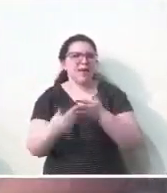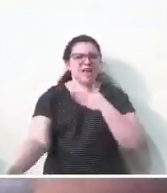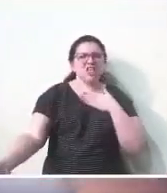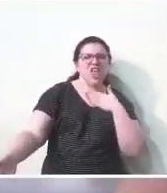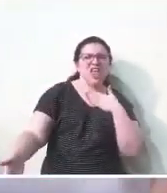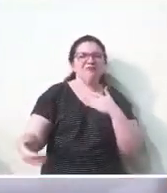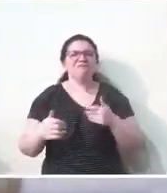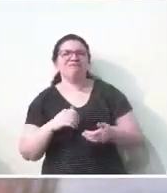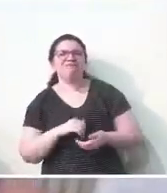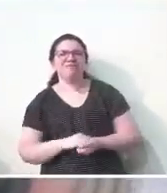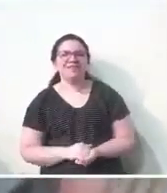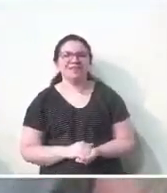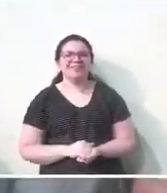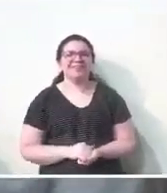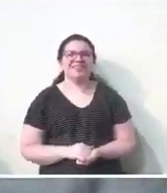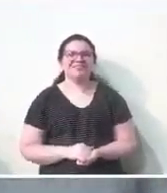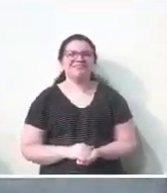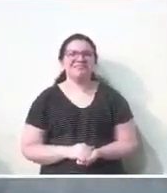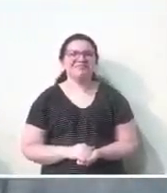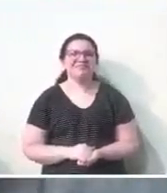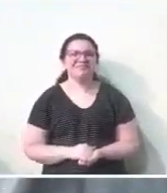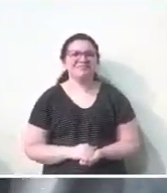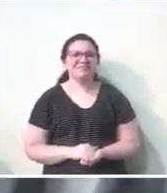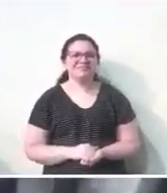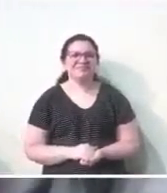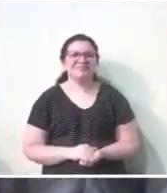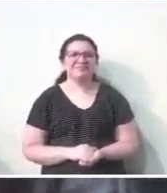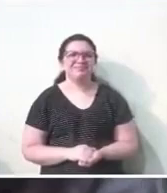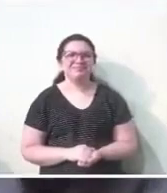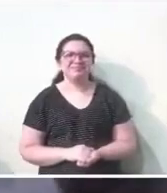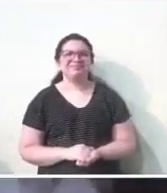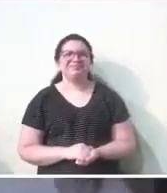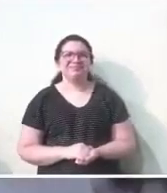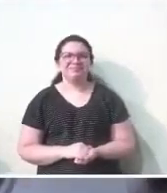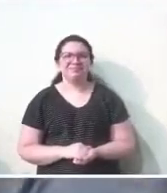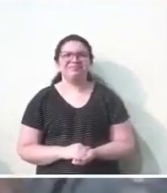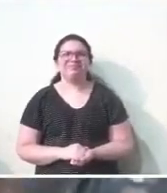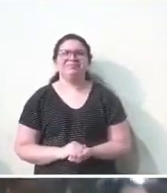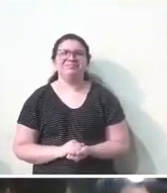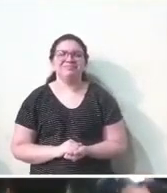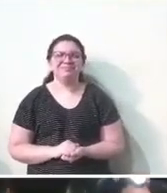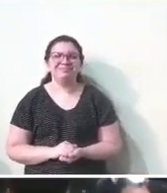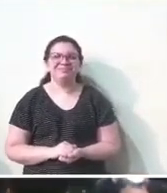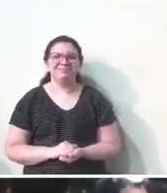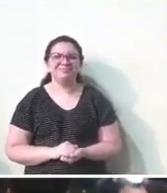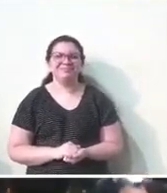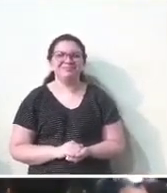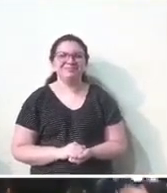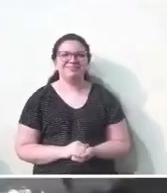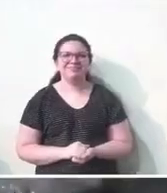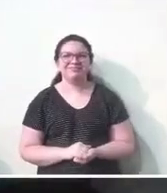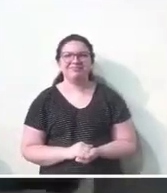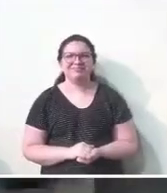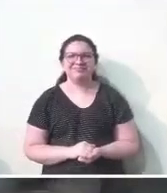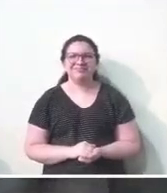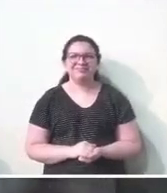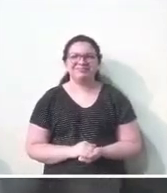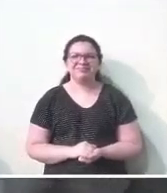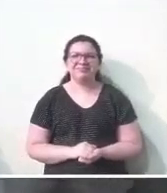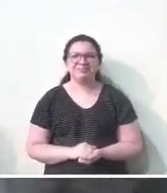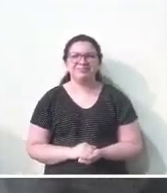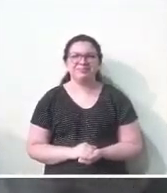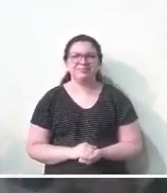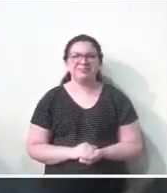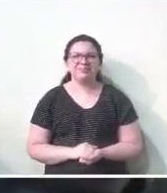pela graça. Me dá a chave do inferno e do... vai, vai, vai, e pega o cativeiro de baixo e diz: agora é para cima. Quem está em mim é